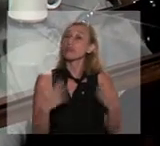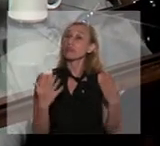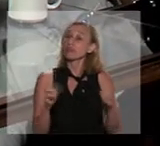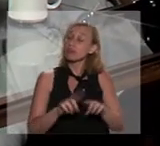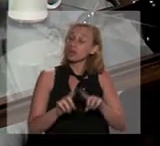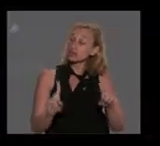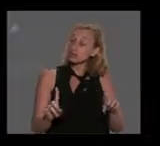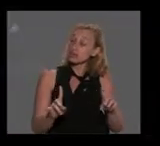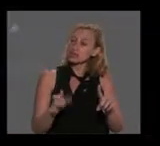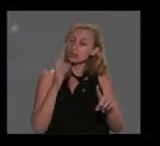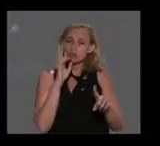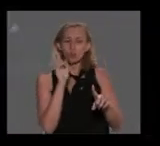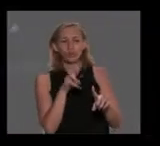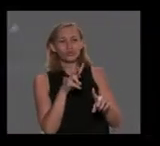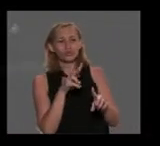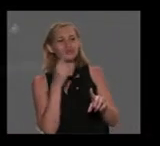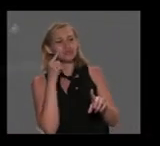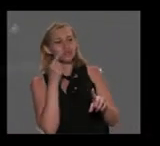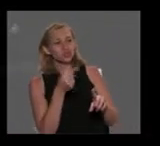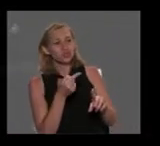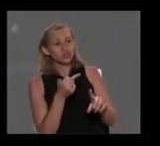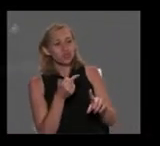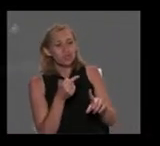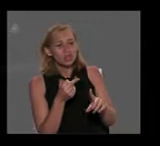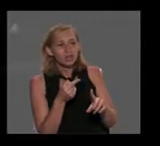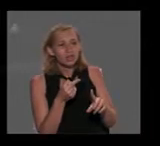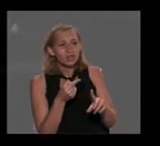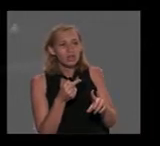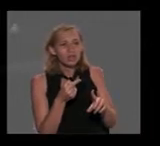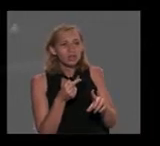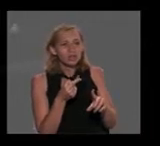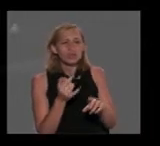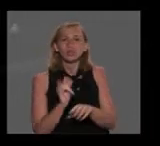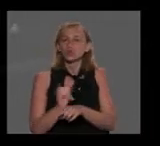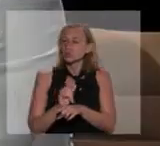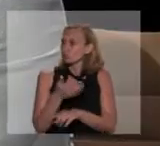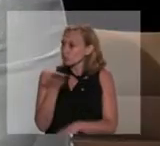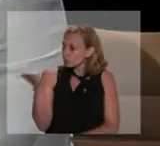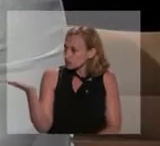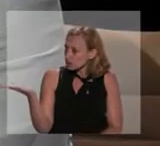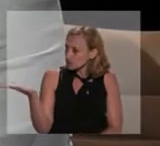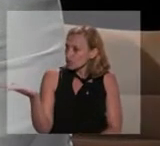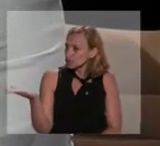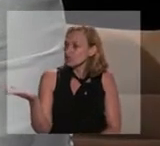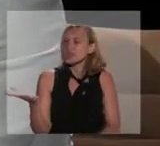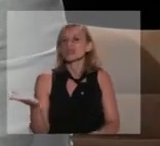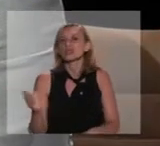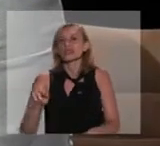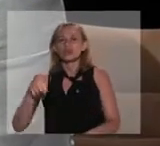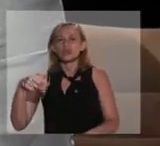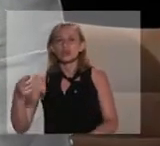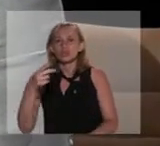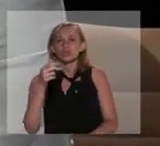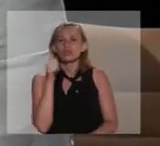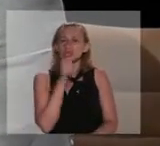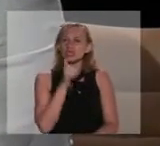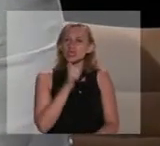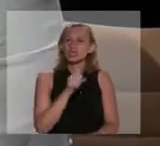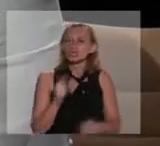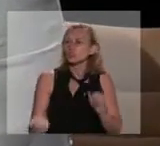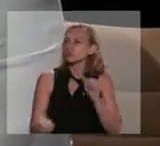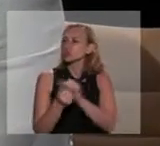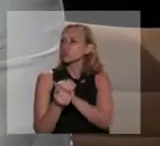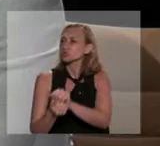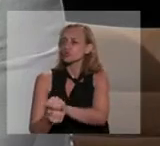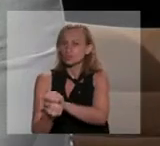tão empoderador. Mas aí eu olho e vejo que youtubers como você, Spartacus e